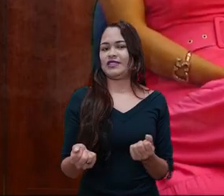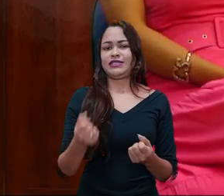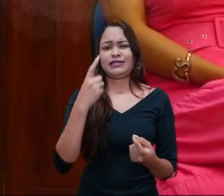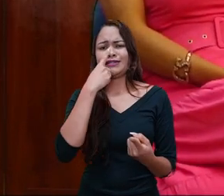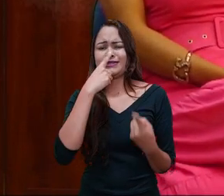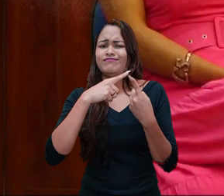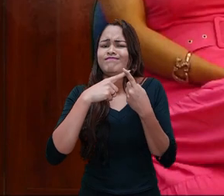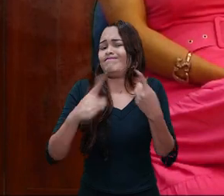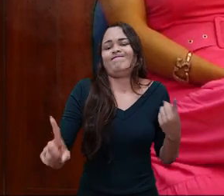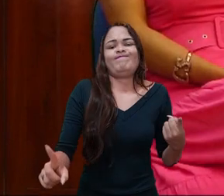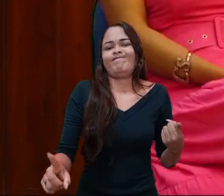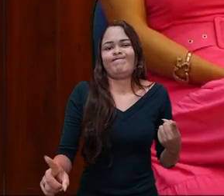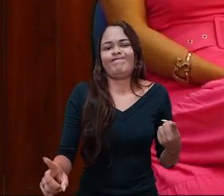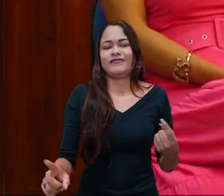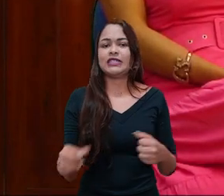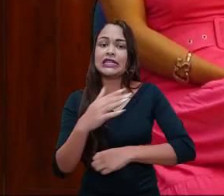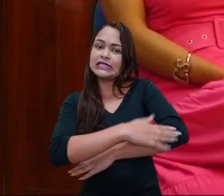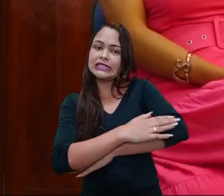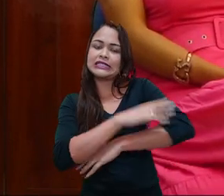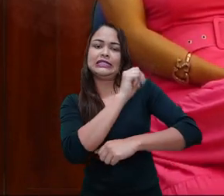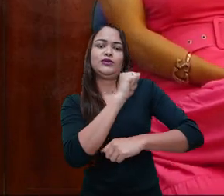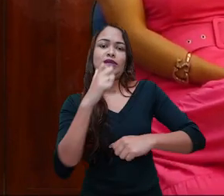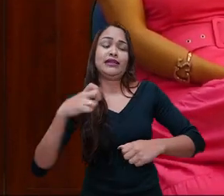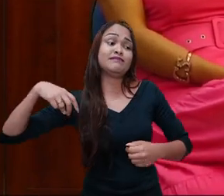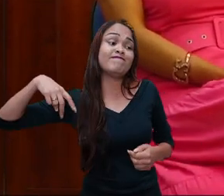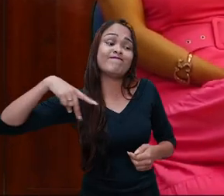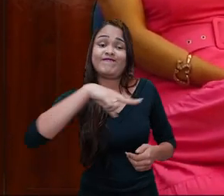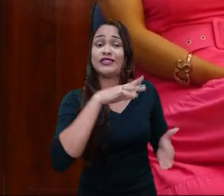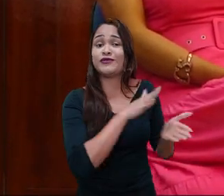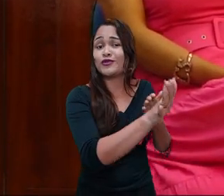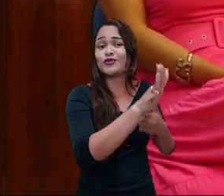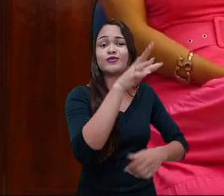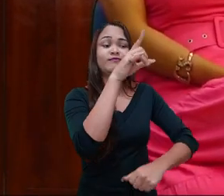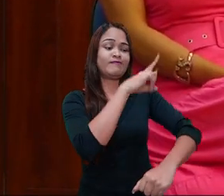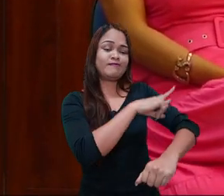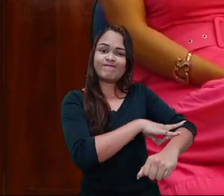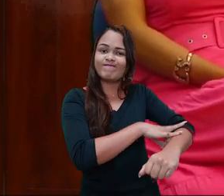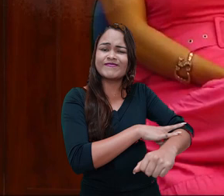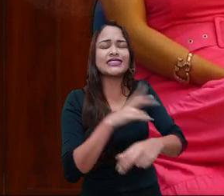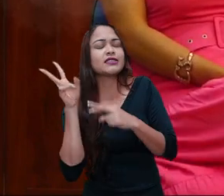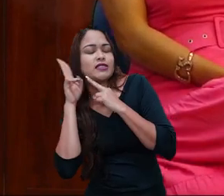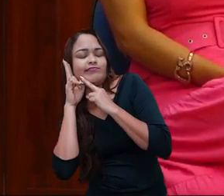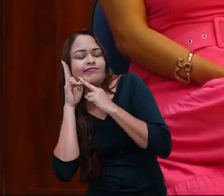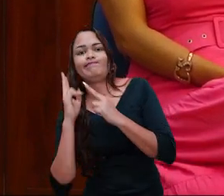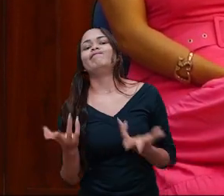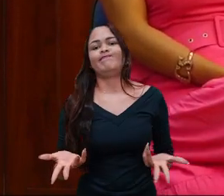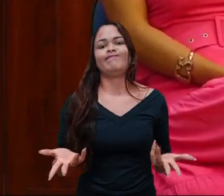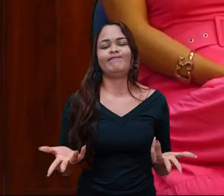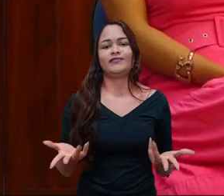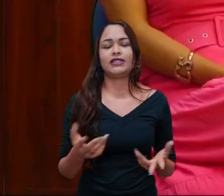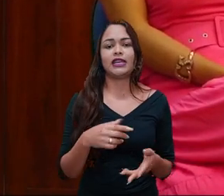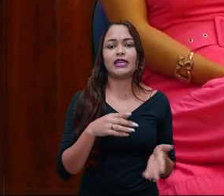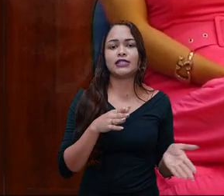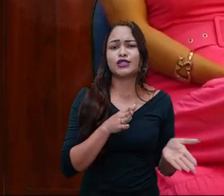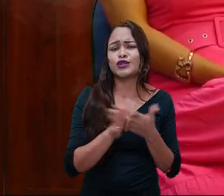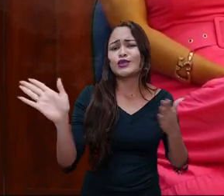de AE, ele correu para o banheiro que tinha e ficou deitadinho lá. E só saiu de lá quando a mãe chegou. Ou seja,